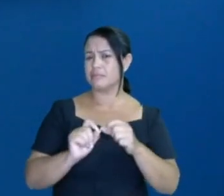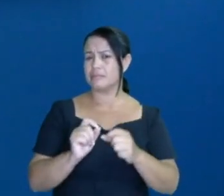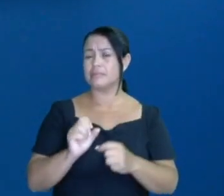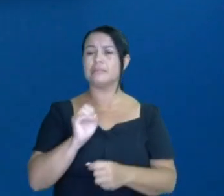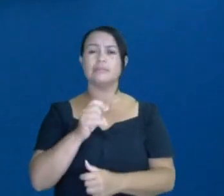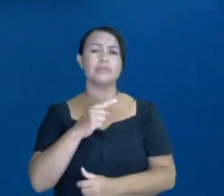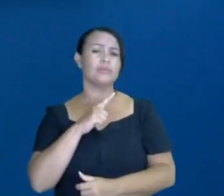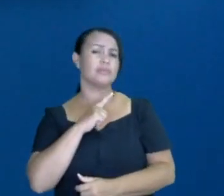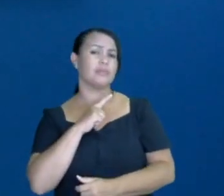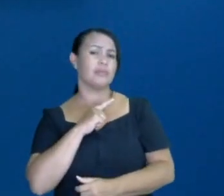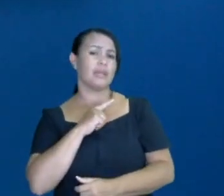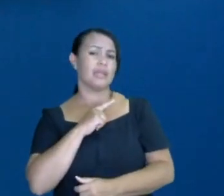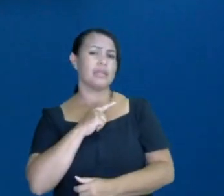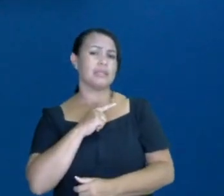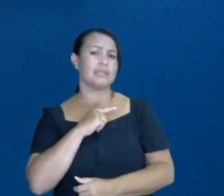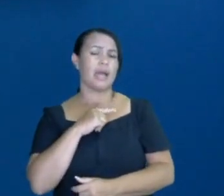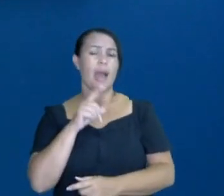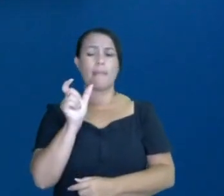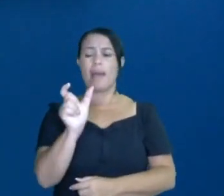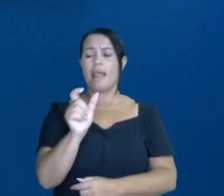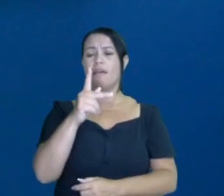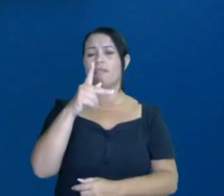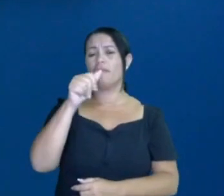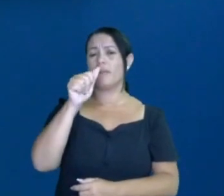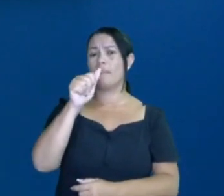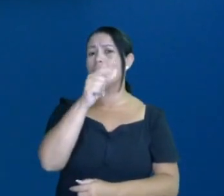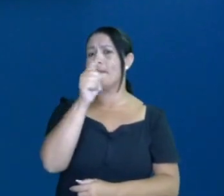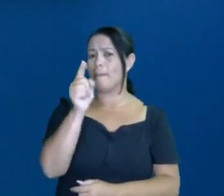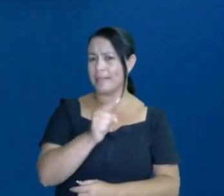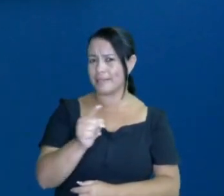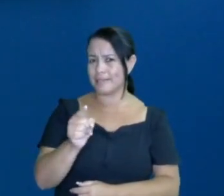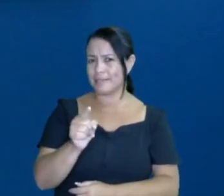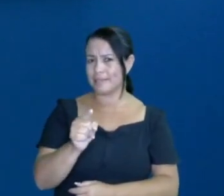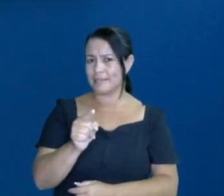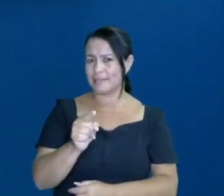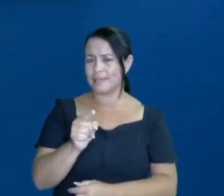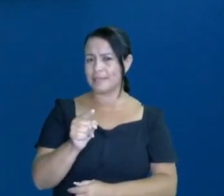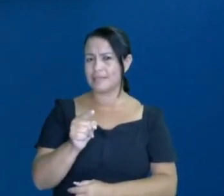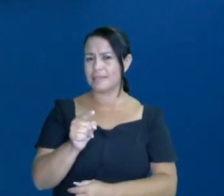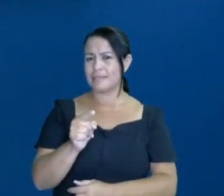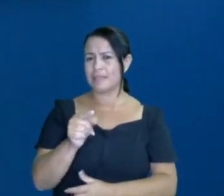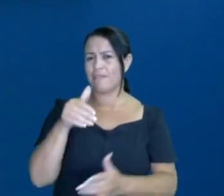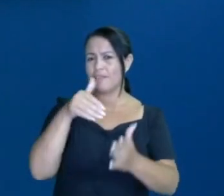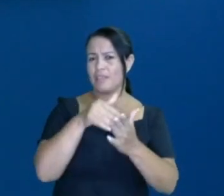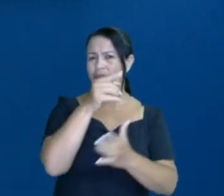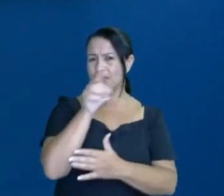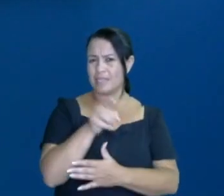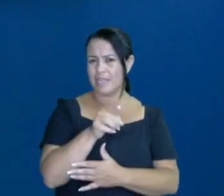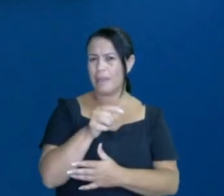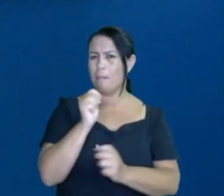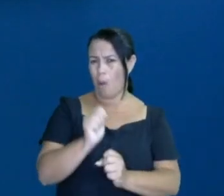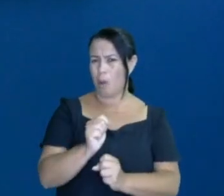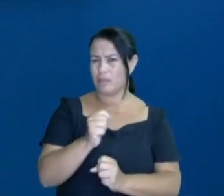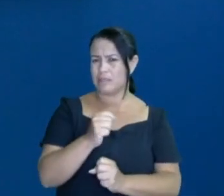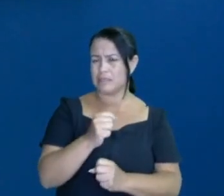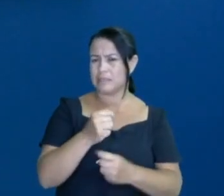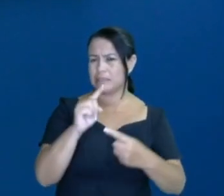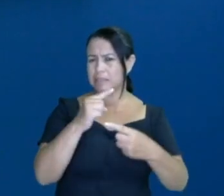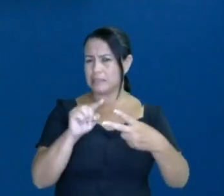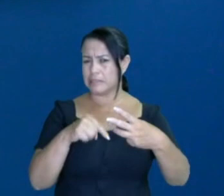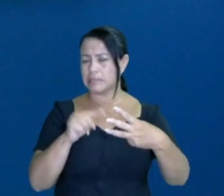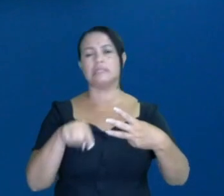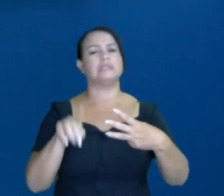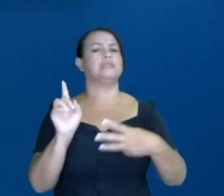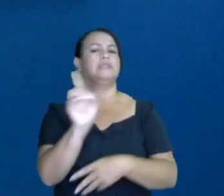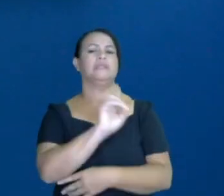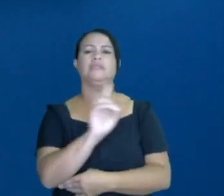se eu tivesse a palavra paz? Isso mesmo, paz com Z no final. Acentua?